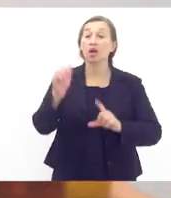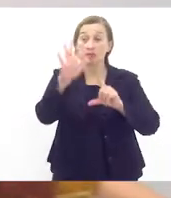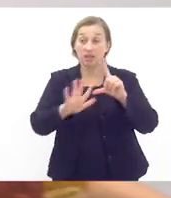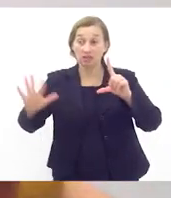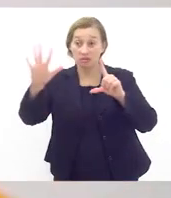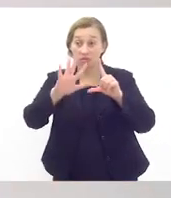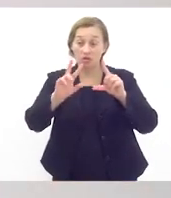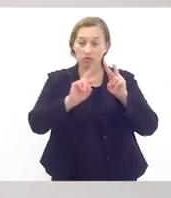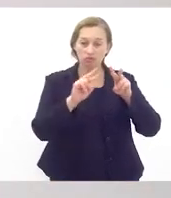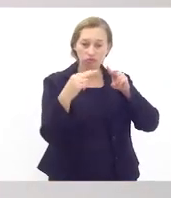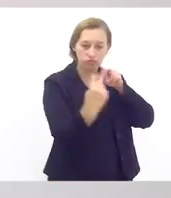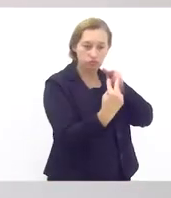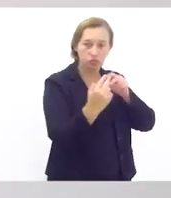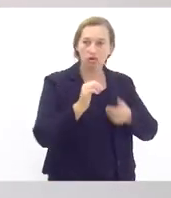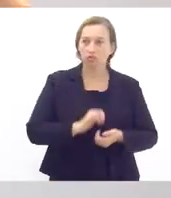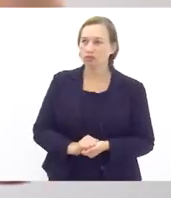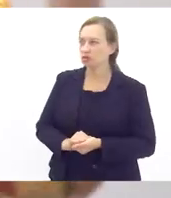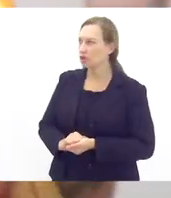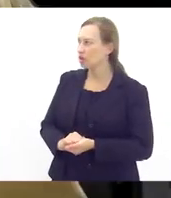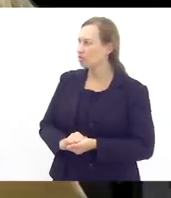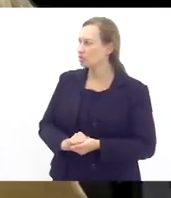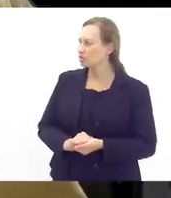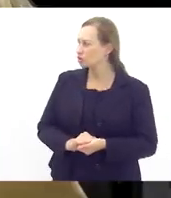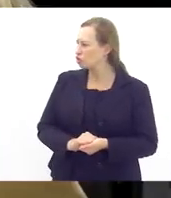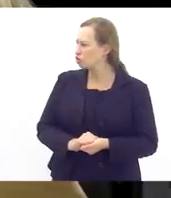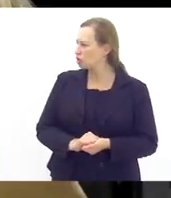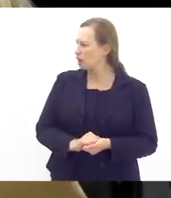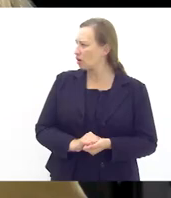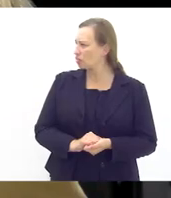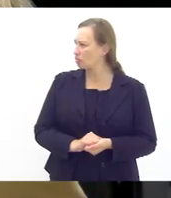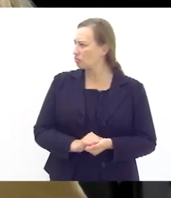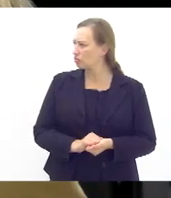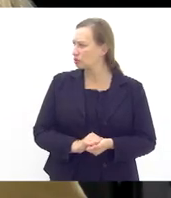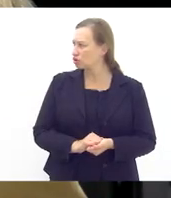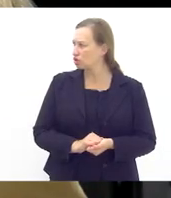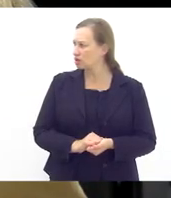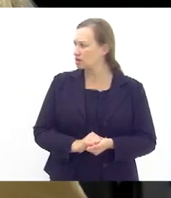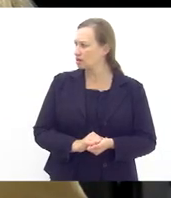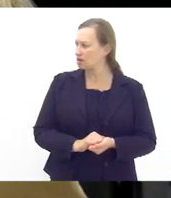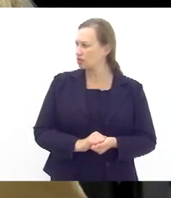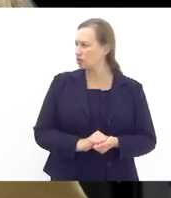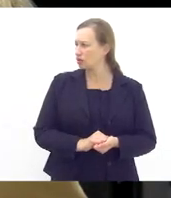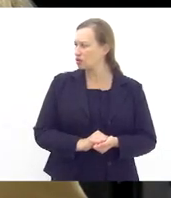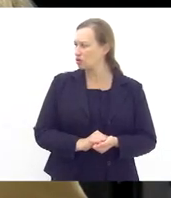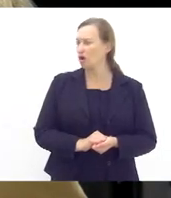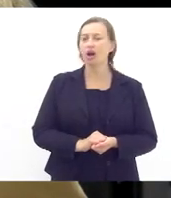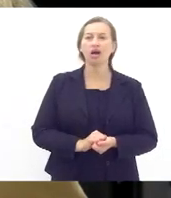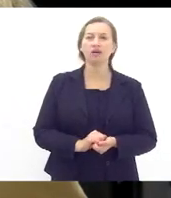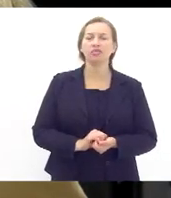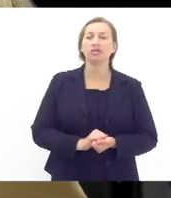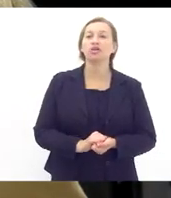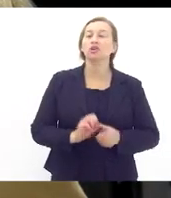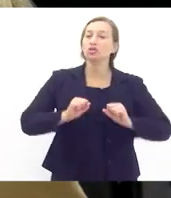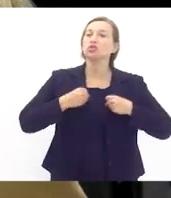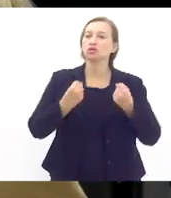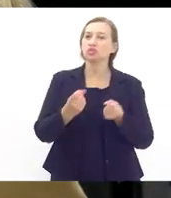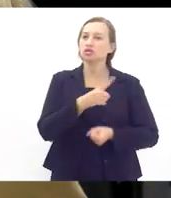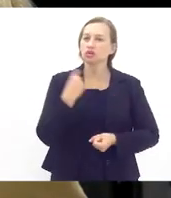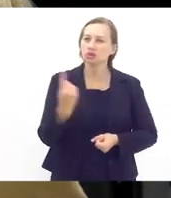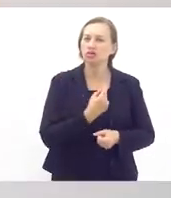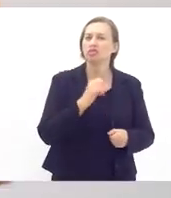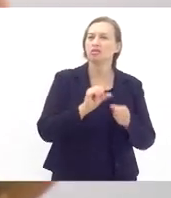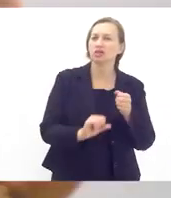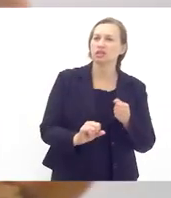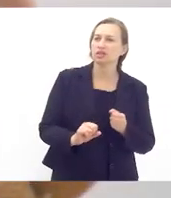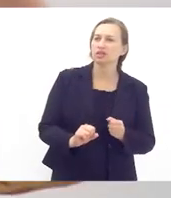digital Então isso é só um exemplo do esforço que a gente está fazendo para colocar